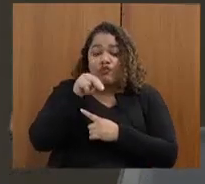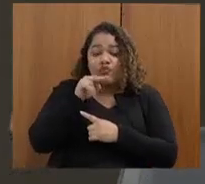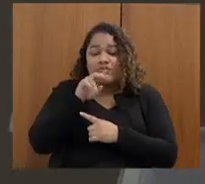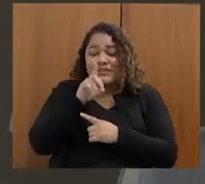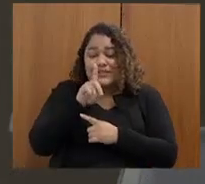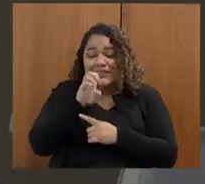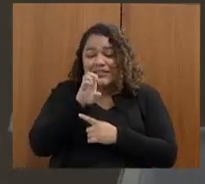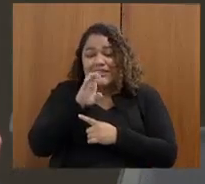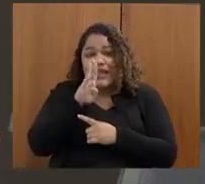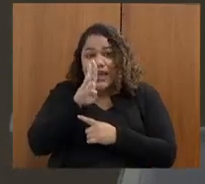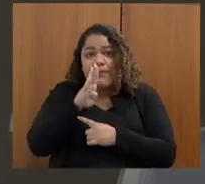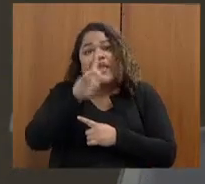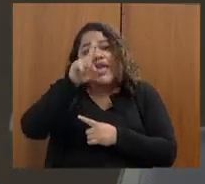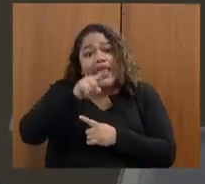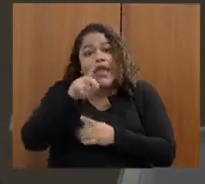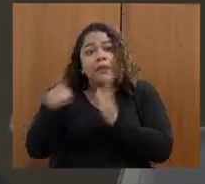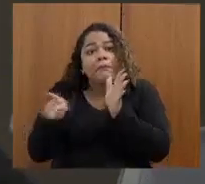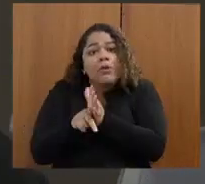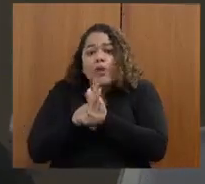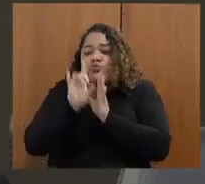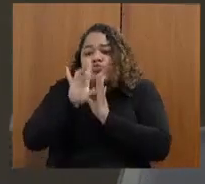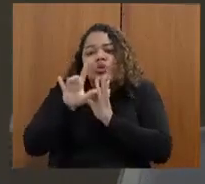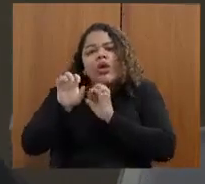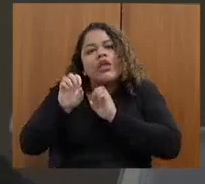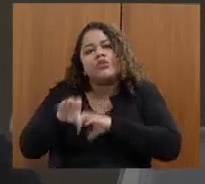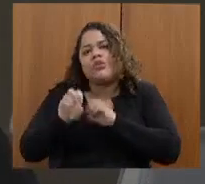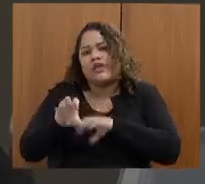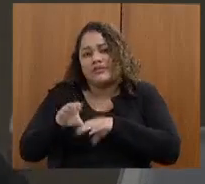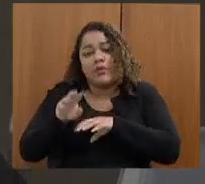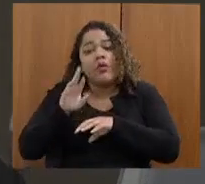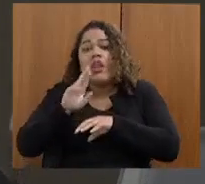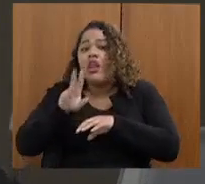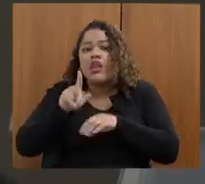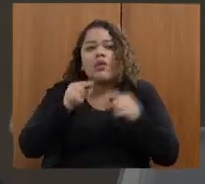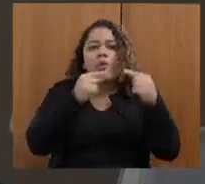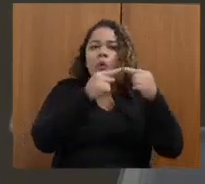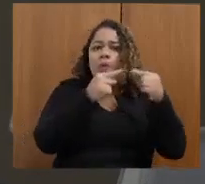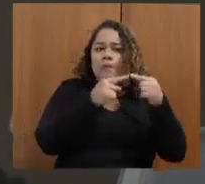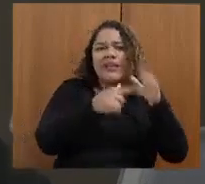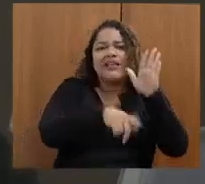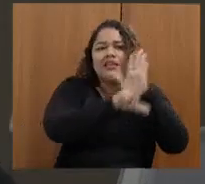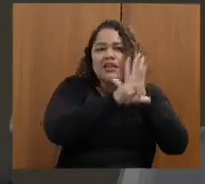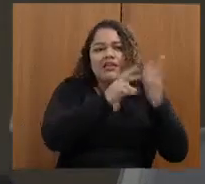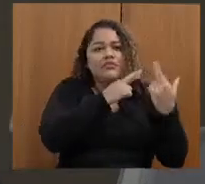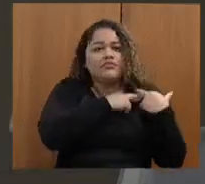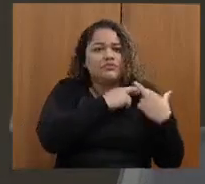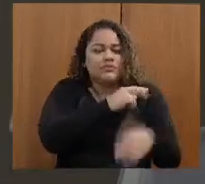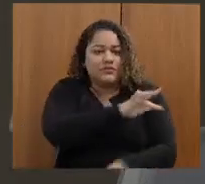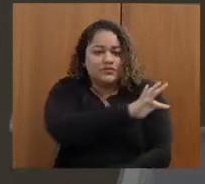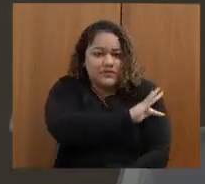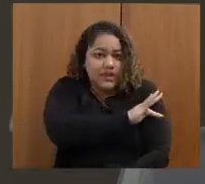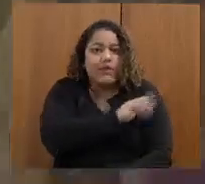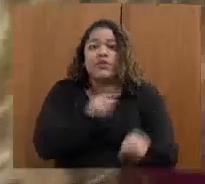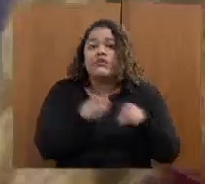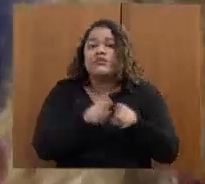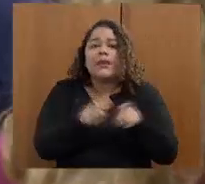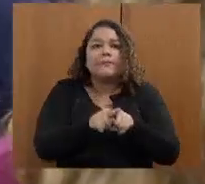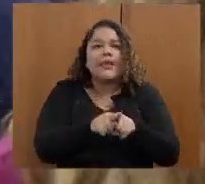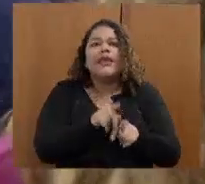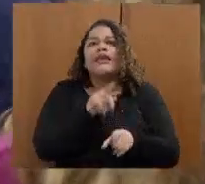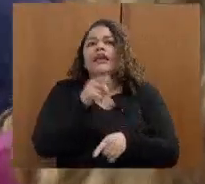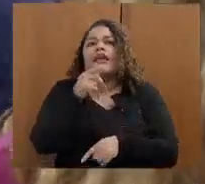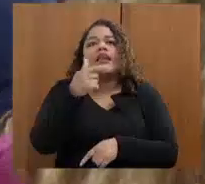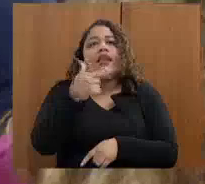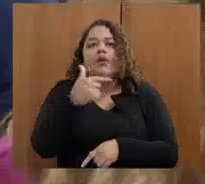na lei de responsabilidade fiscal não entra no teto de gasto gente que é outra orientação de fundo monetário